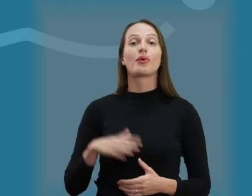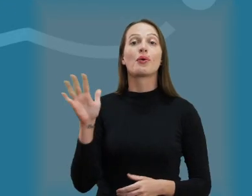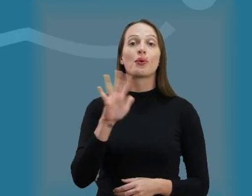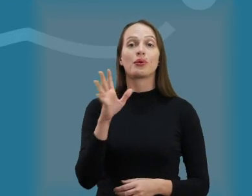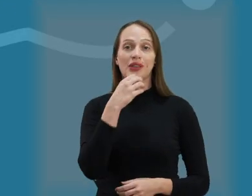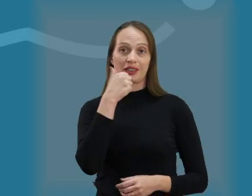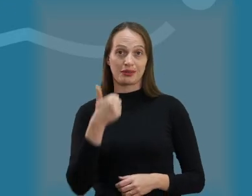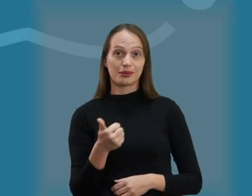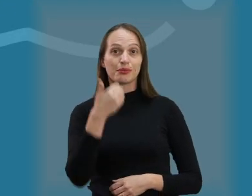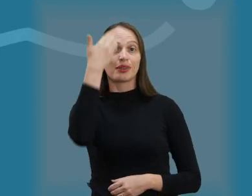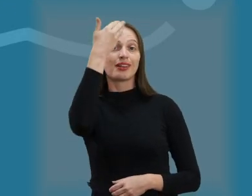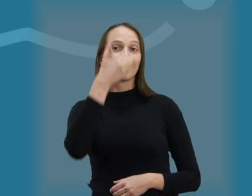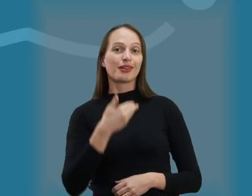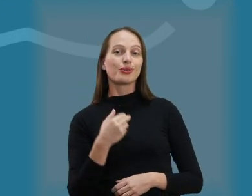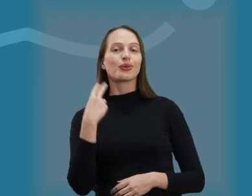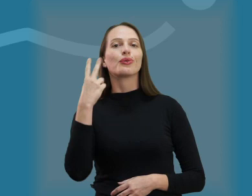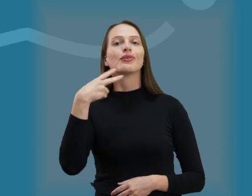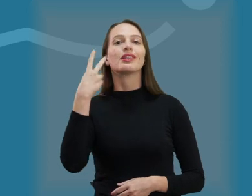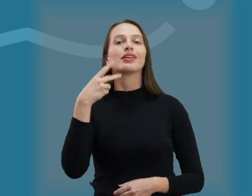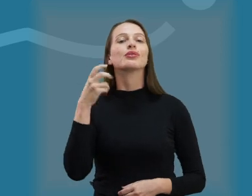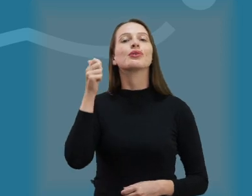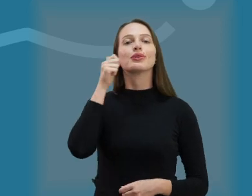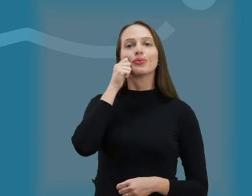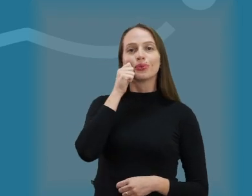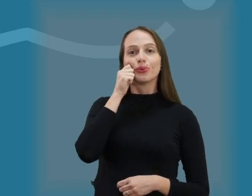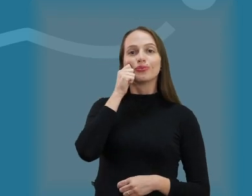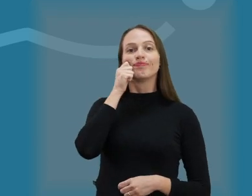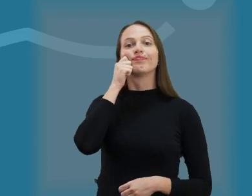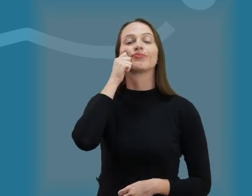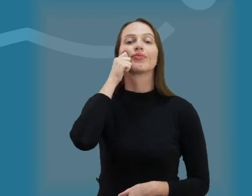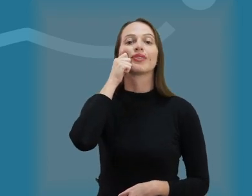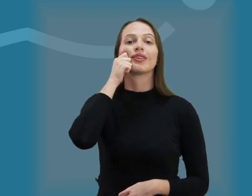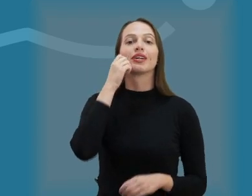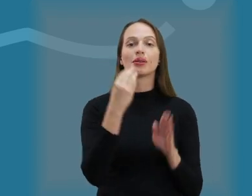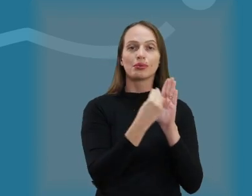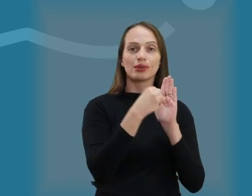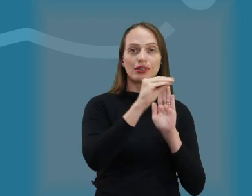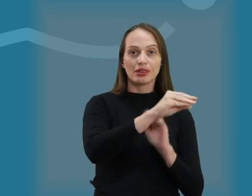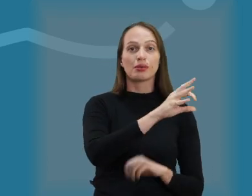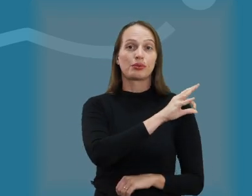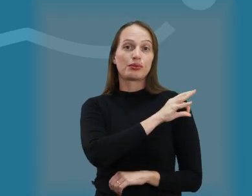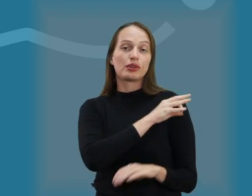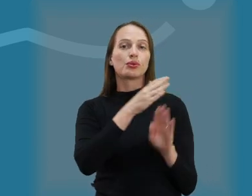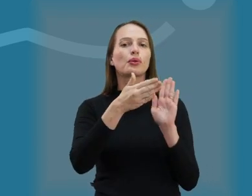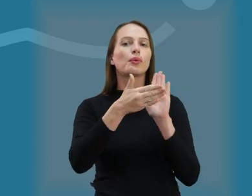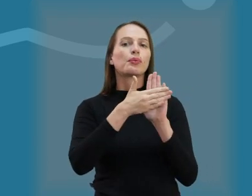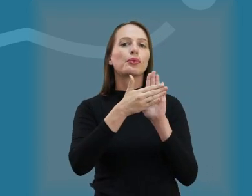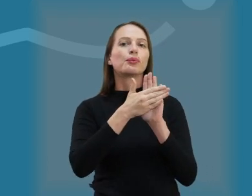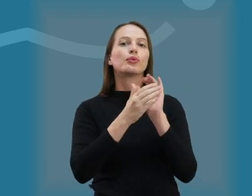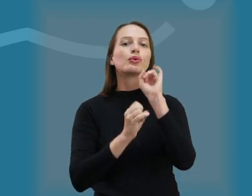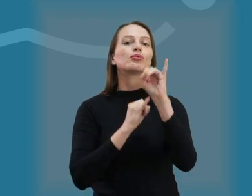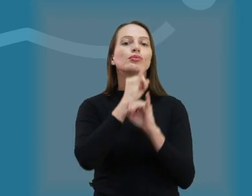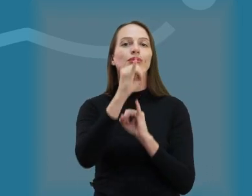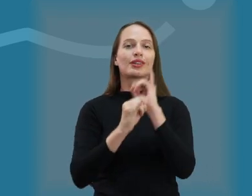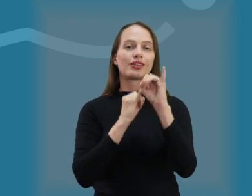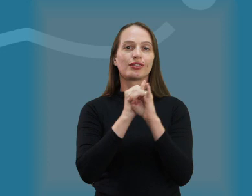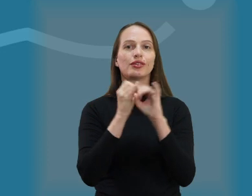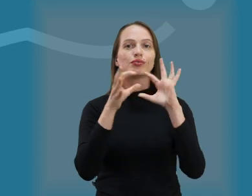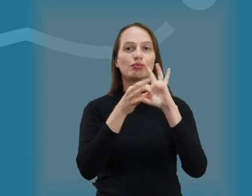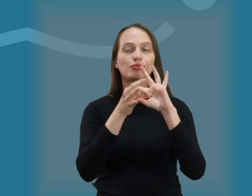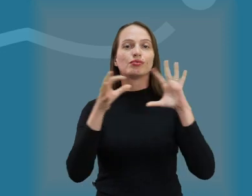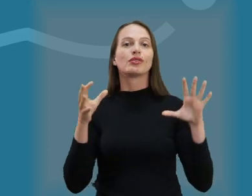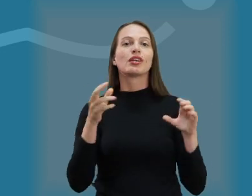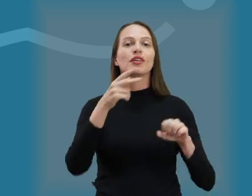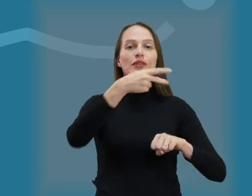Olá tudo bem Aqui é o vereador Manuel sponton e nós encaminhamos pra prefeitura uma indicação que solicita a implantação de wi-fi